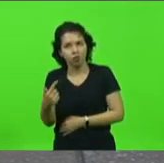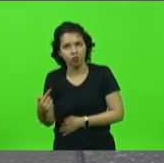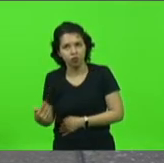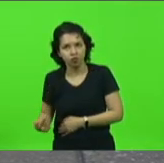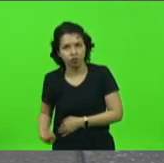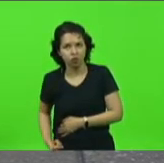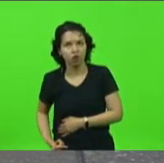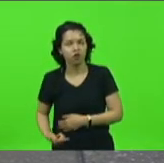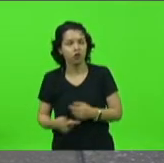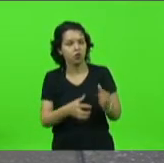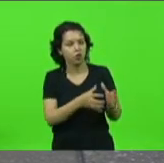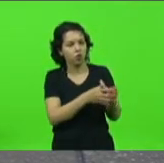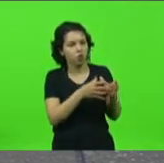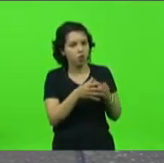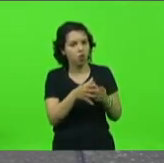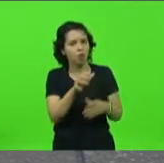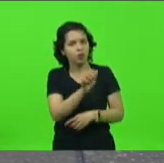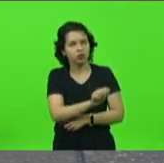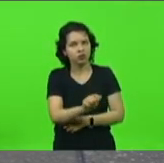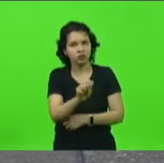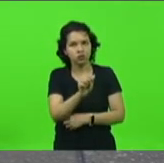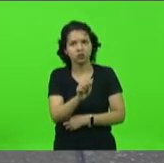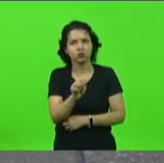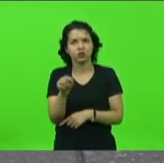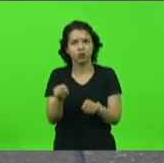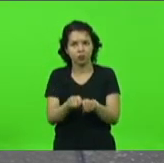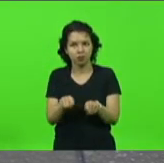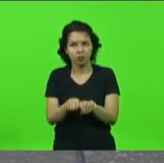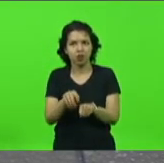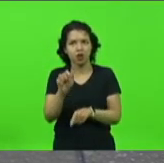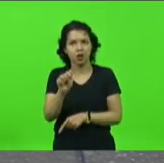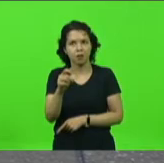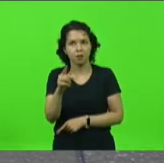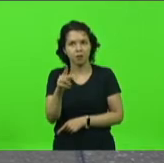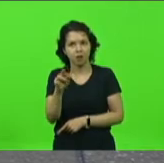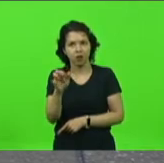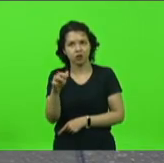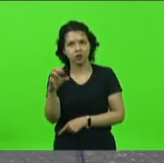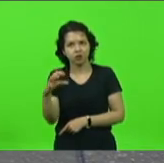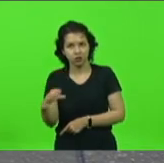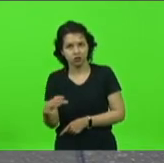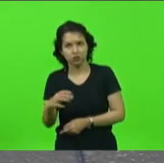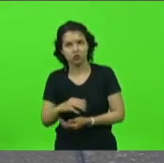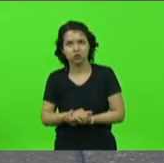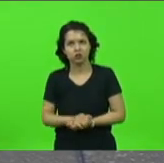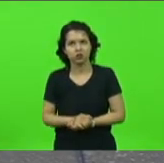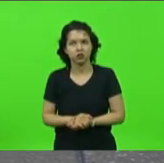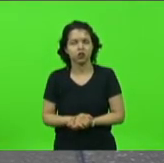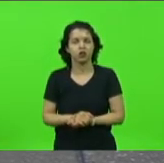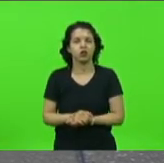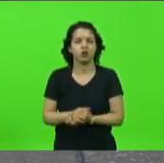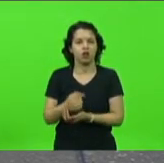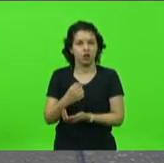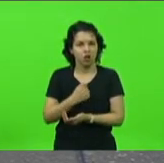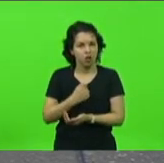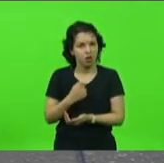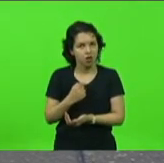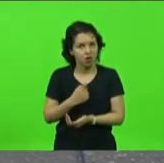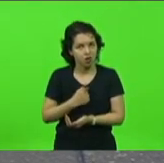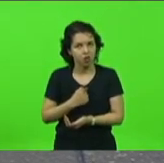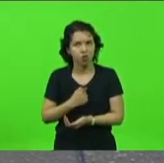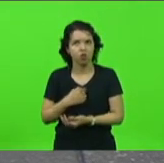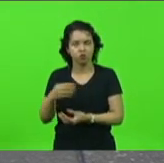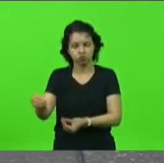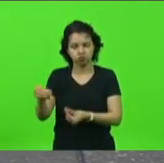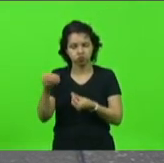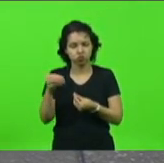essas entidades, dentre as quais a APRASC. Eu recebi, e não deva ter